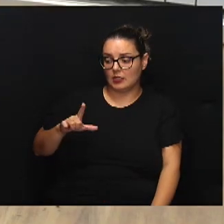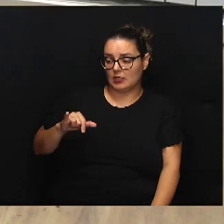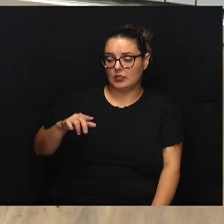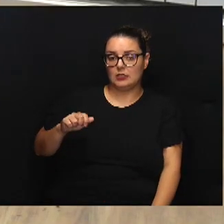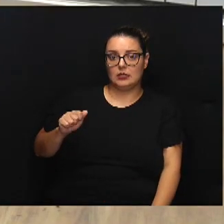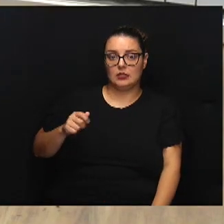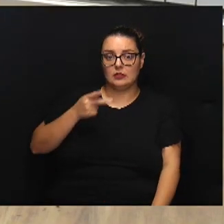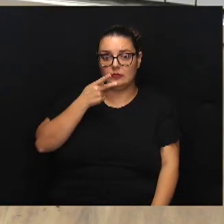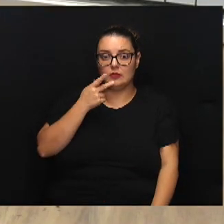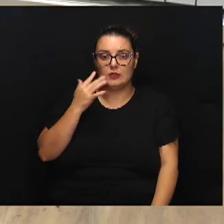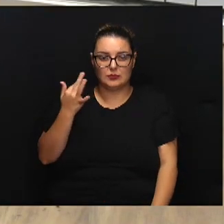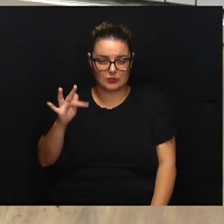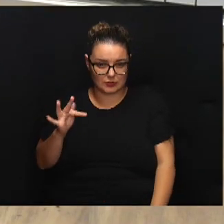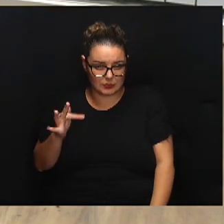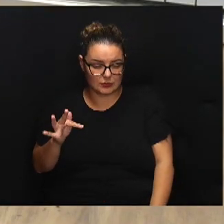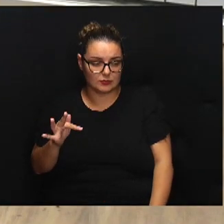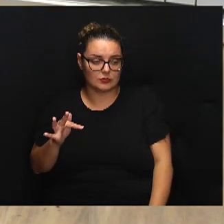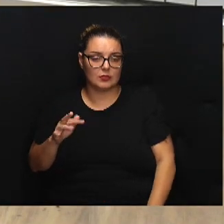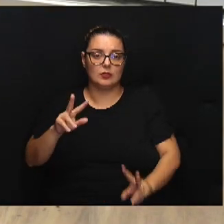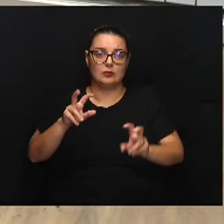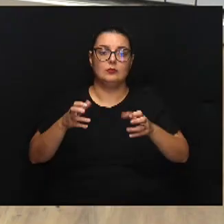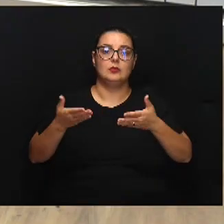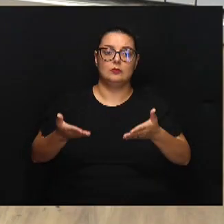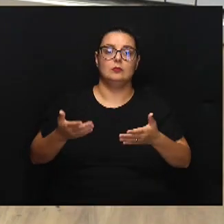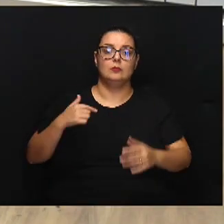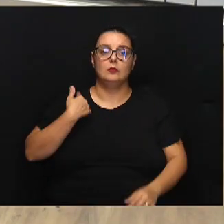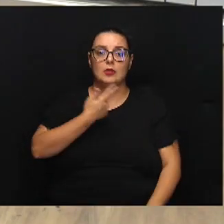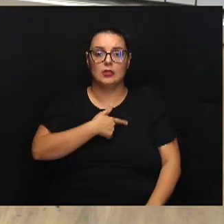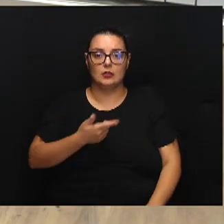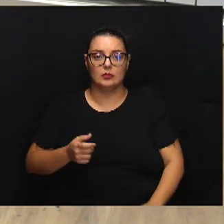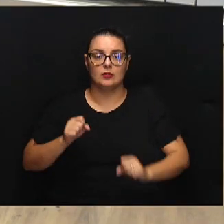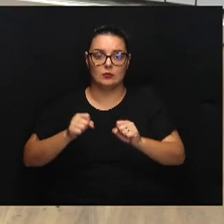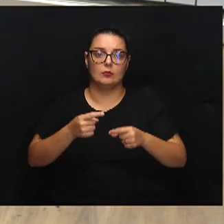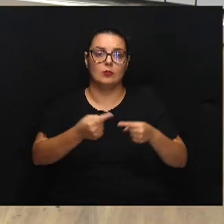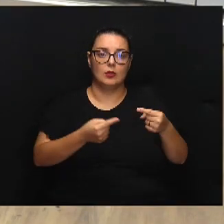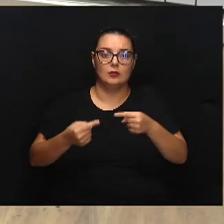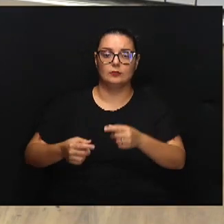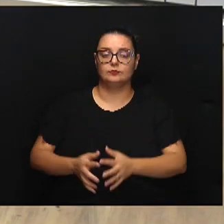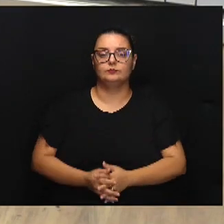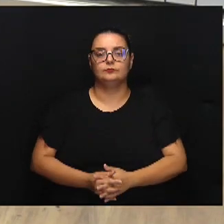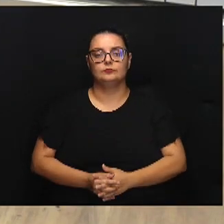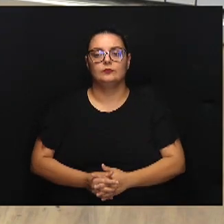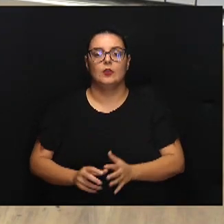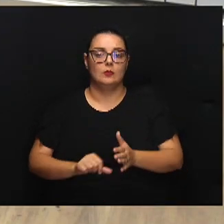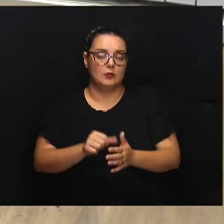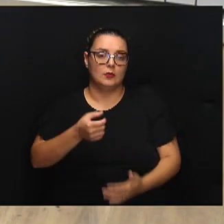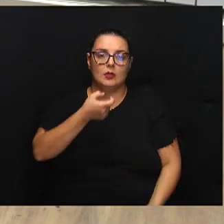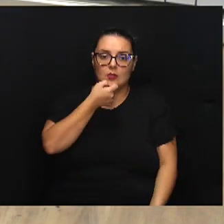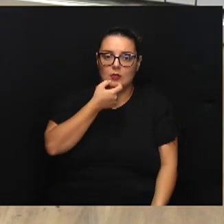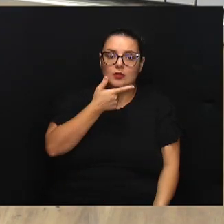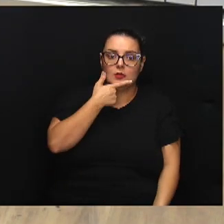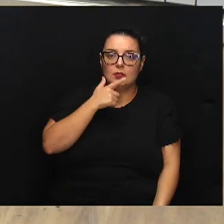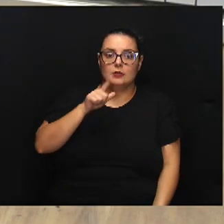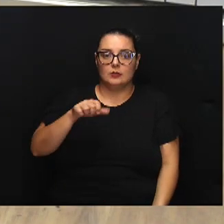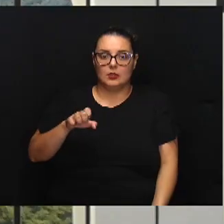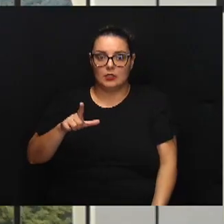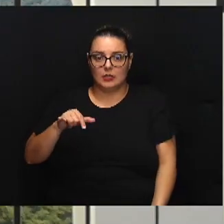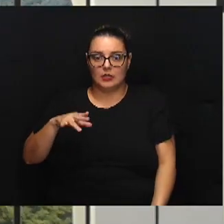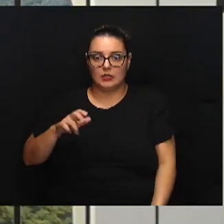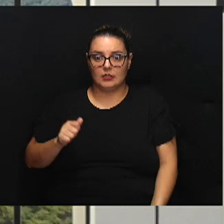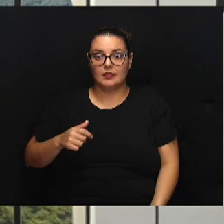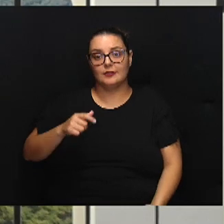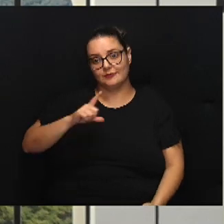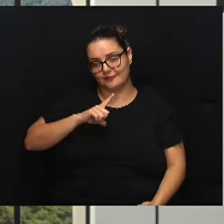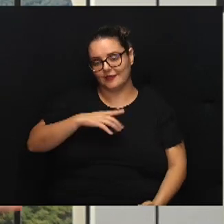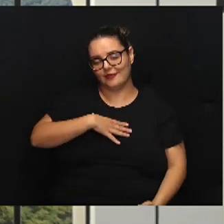sobre dor. Então, quero trazer este assunto aqui para a gente poder debater. Primeiro com a Fernanda, depois com a Eliana. Eu tenho um filho de 7 meses,